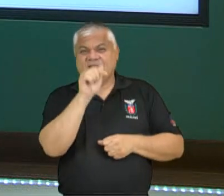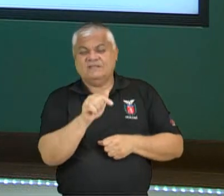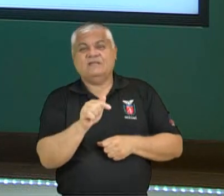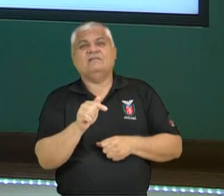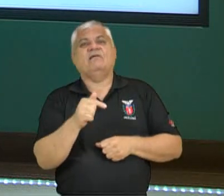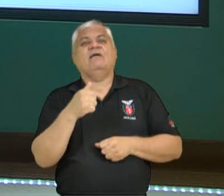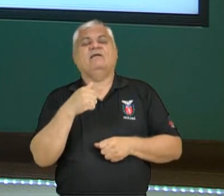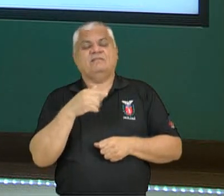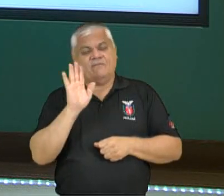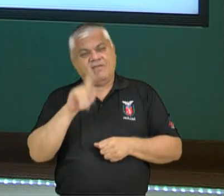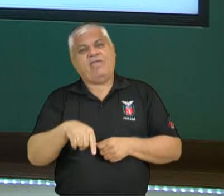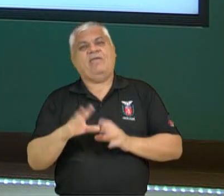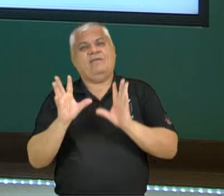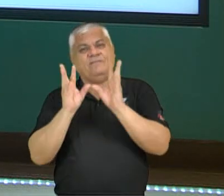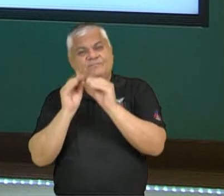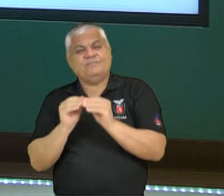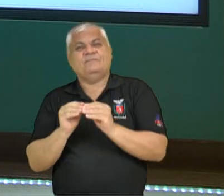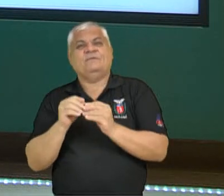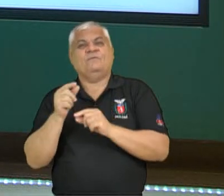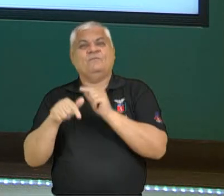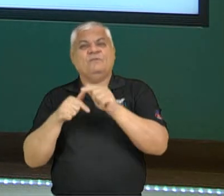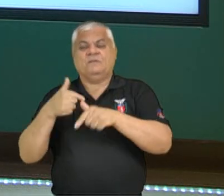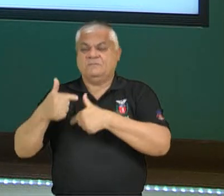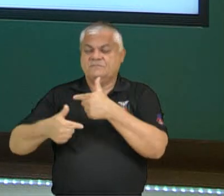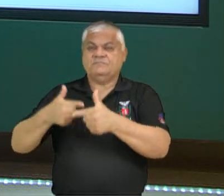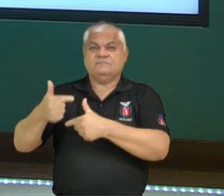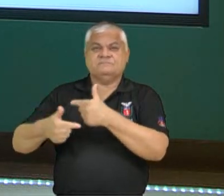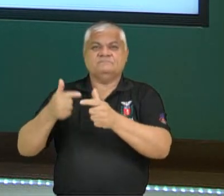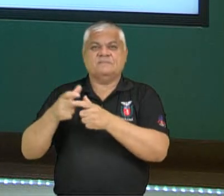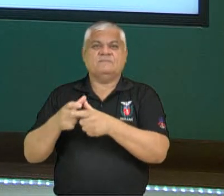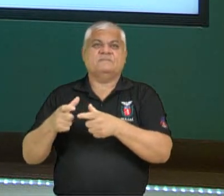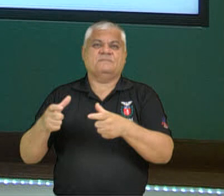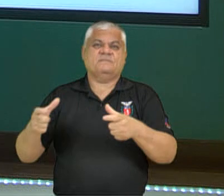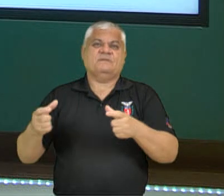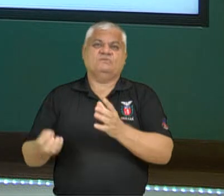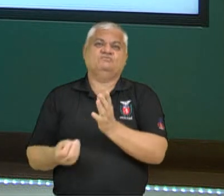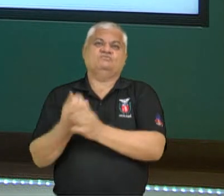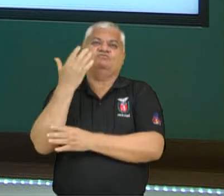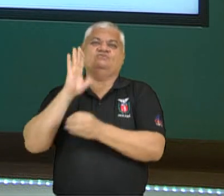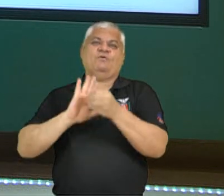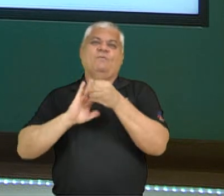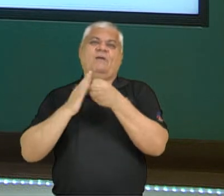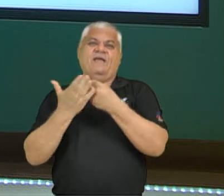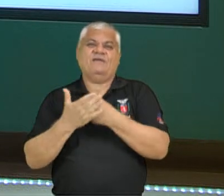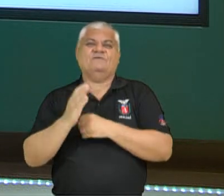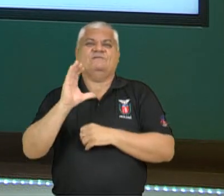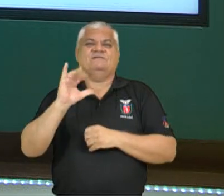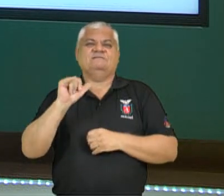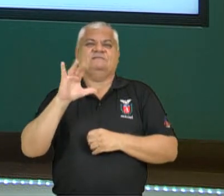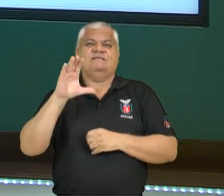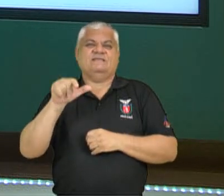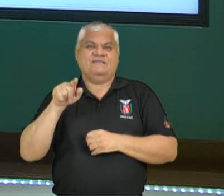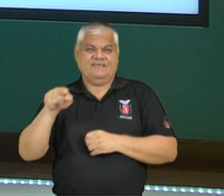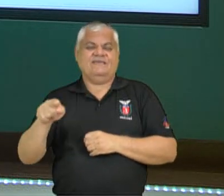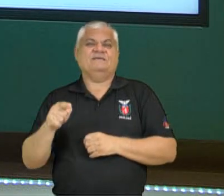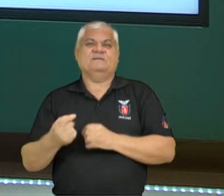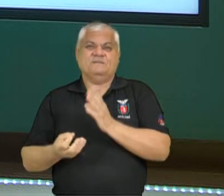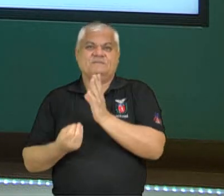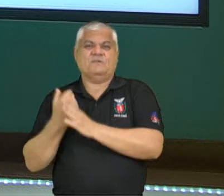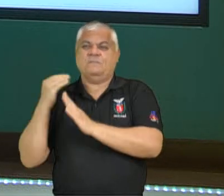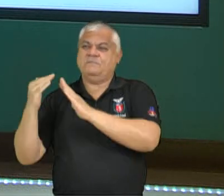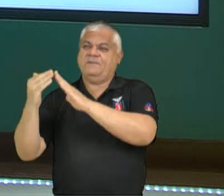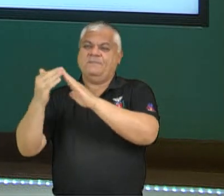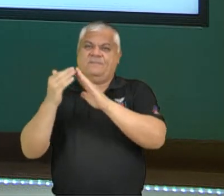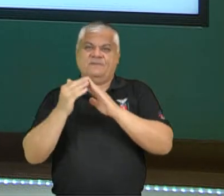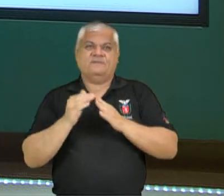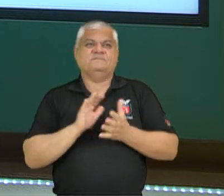consegue exemplificar esse processo, né, como, por exemplo, o bairro, né, Cidade Industrial de Curitiba, que surge aí na